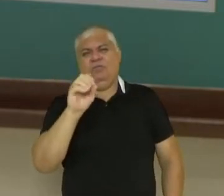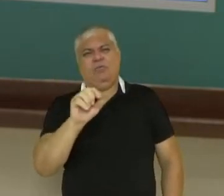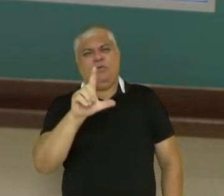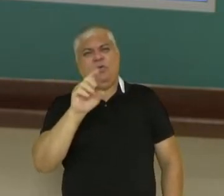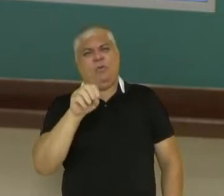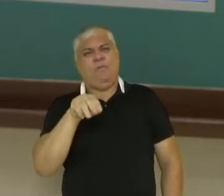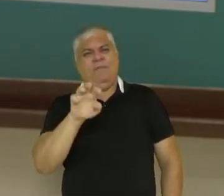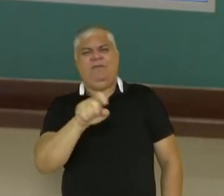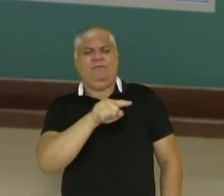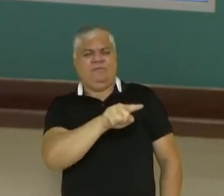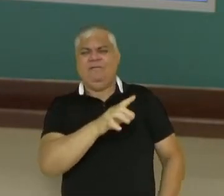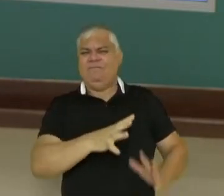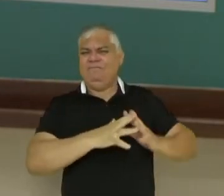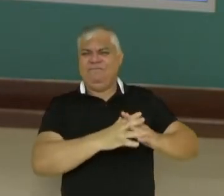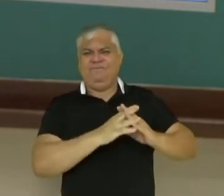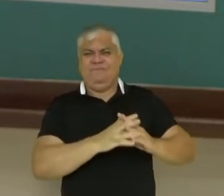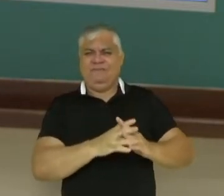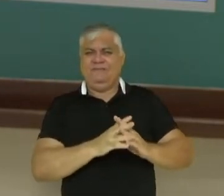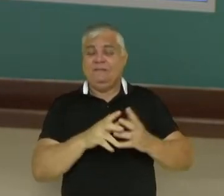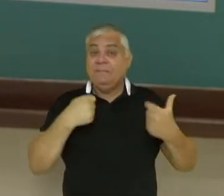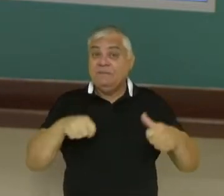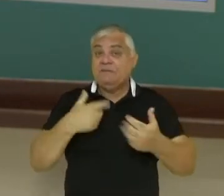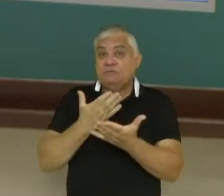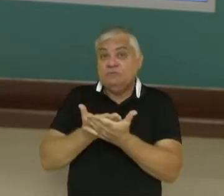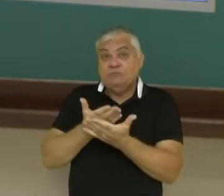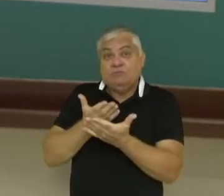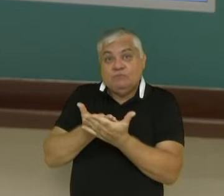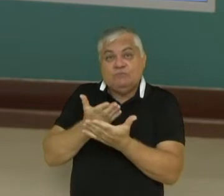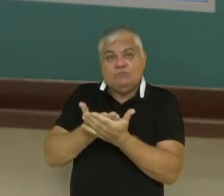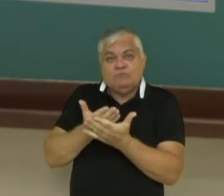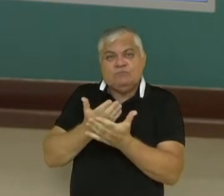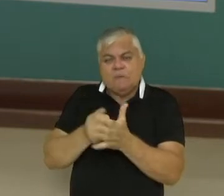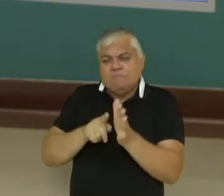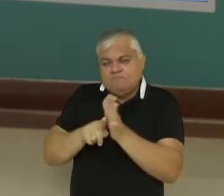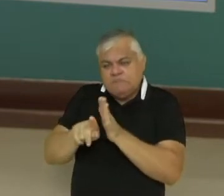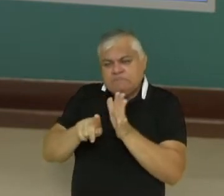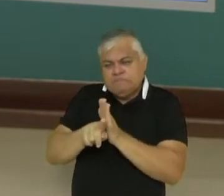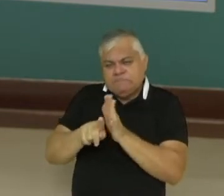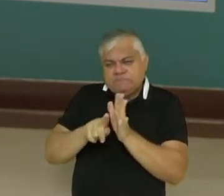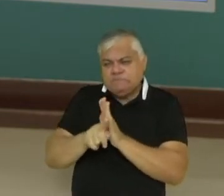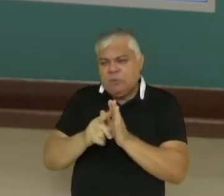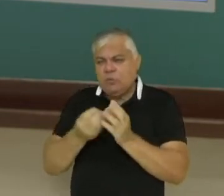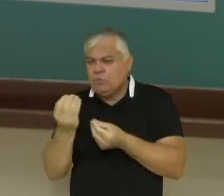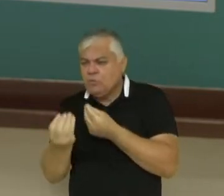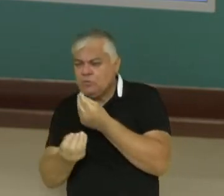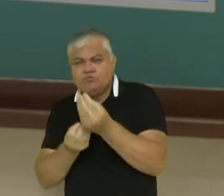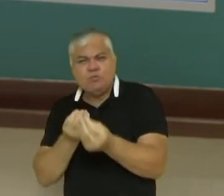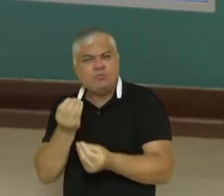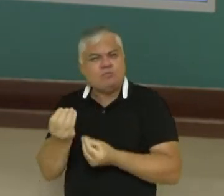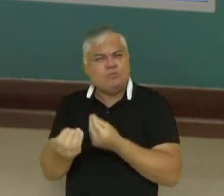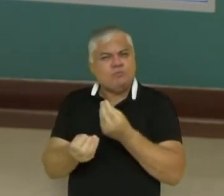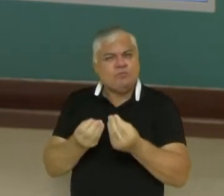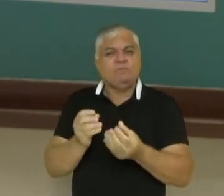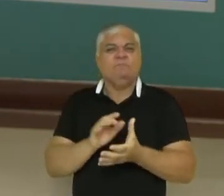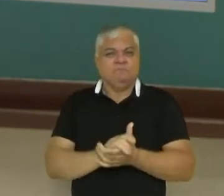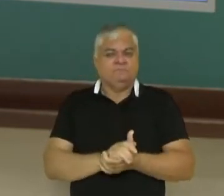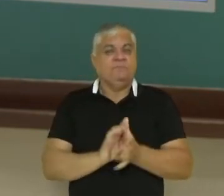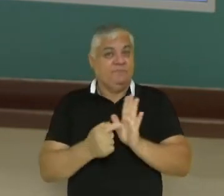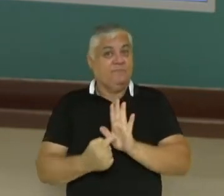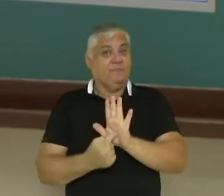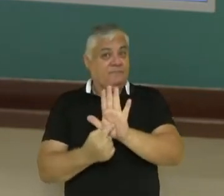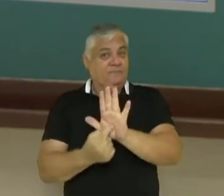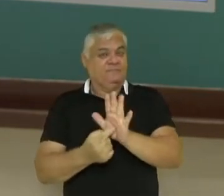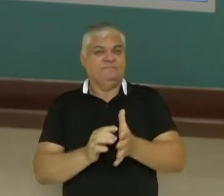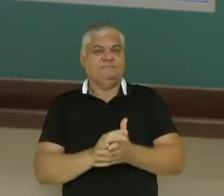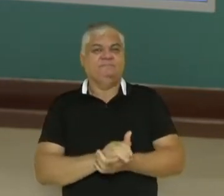simples, certo? E aí que veio a questão dos questionamentos, como nós iremos mostrar aqui em